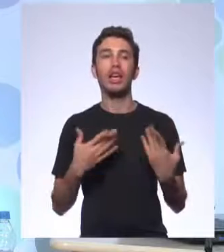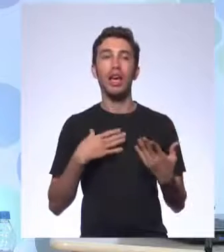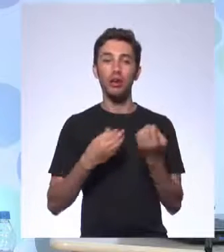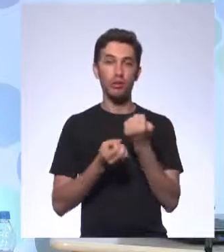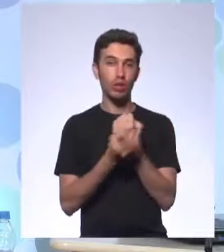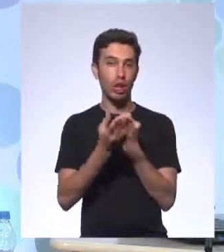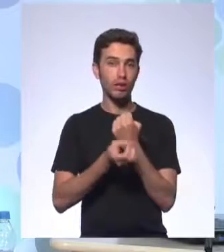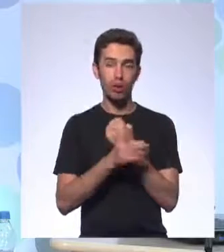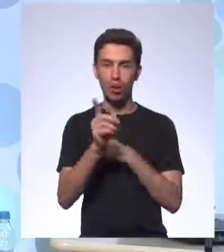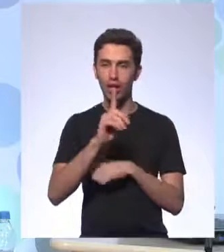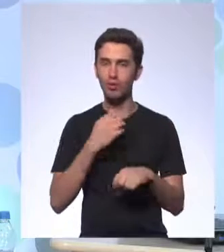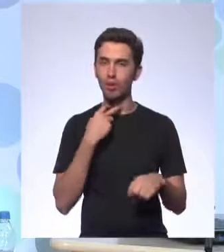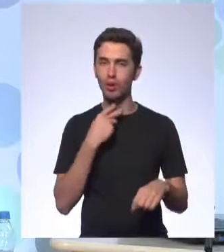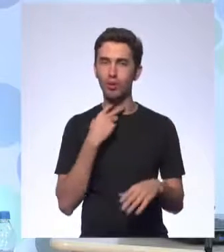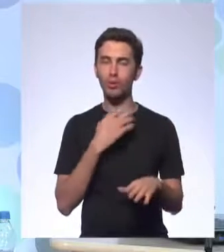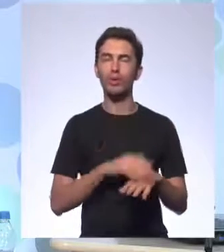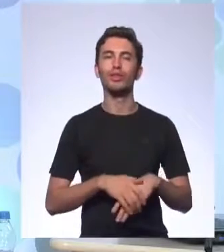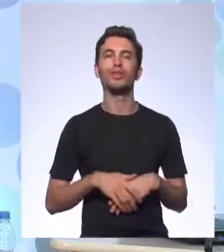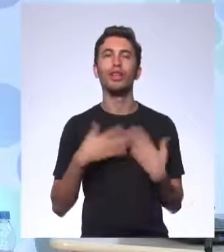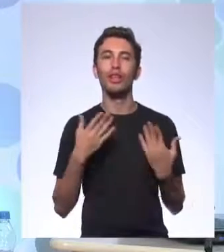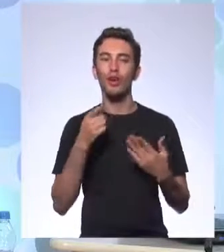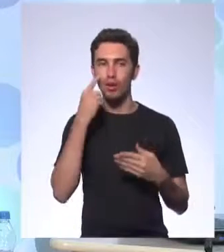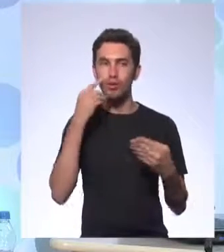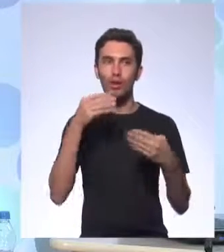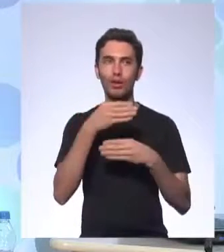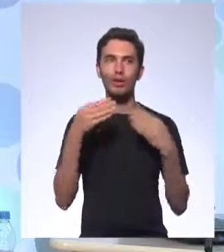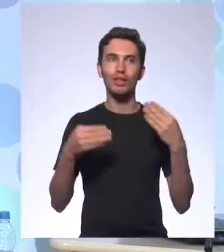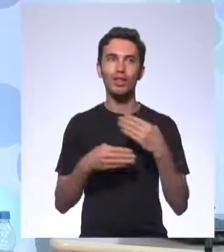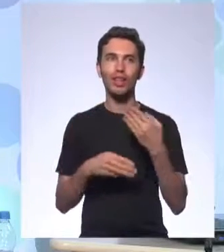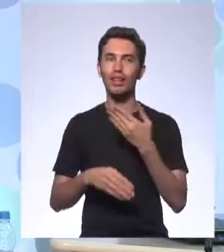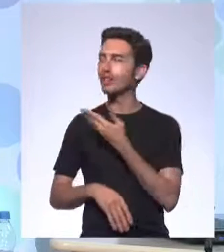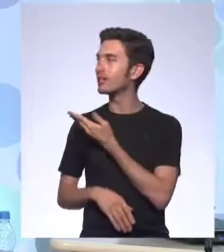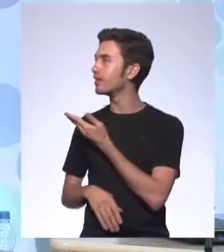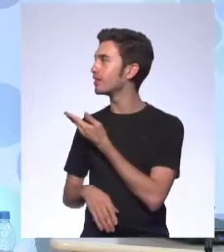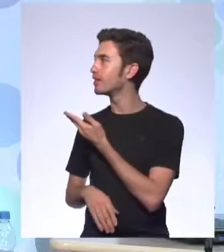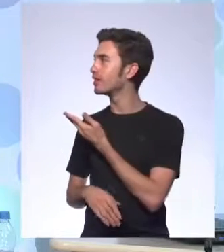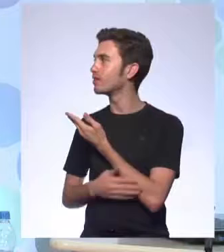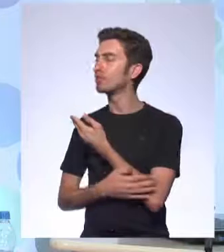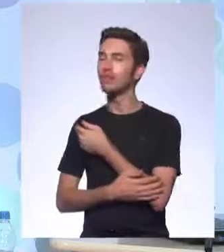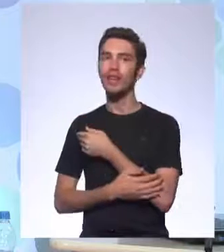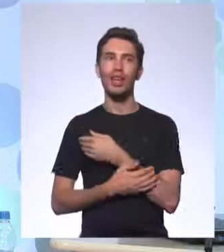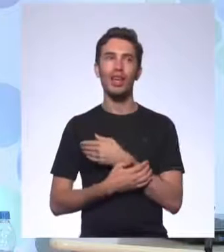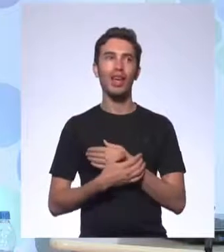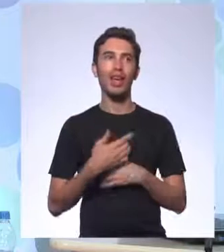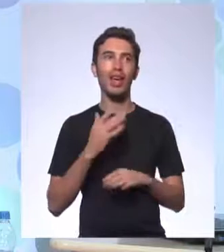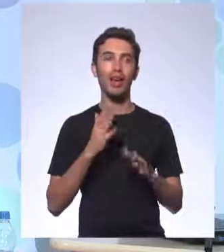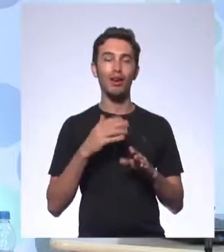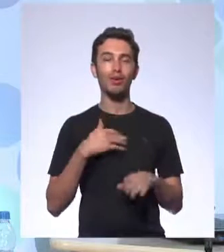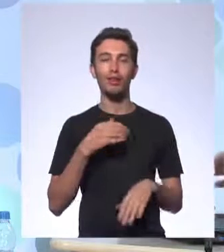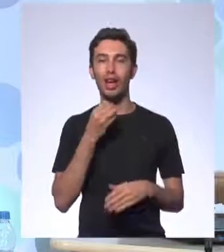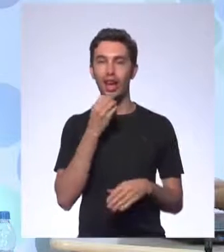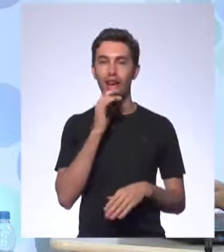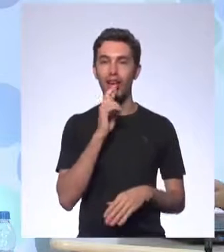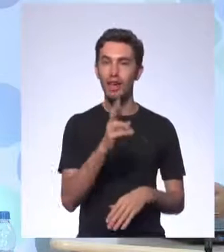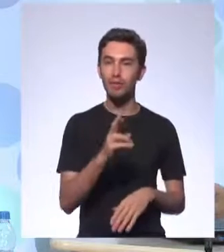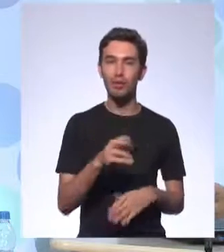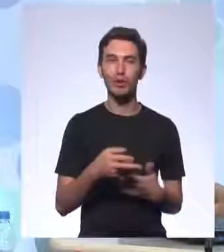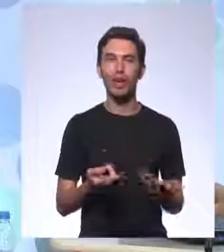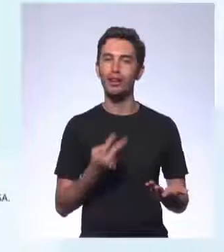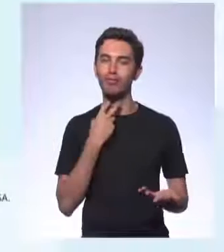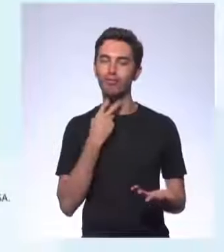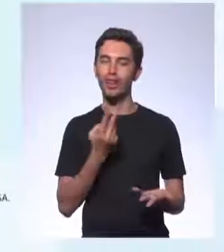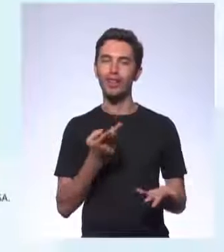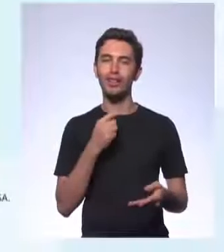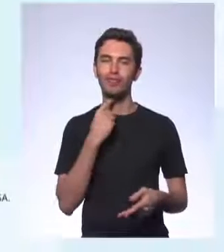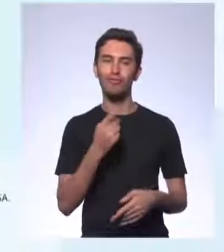spoiler aqui. Aí o próximo slide, por favor. O Joel está dando risada aqui, que eu vi, eu já dou a resposta e depois não dá. Ó, eu tenho